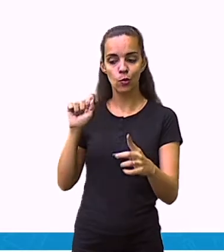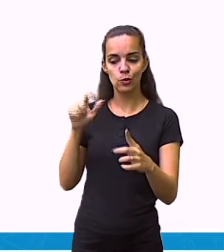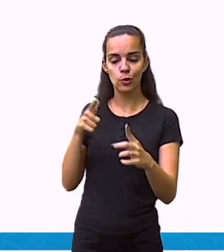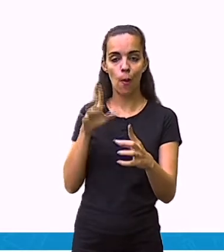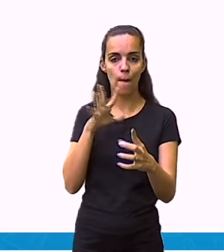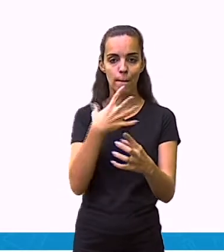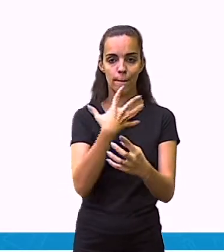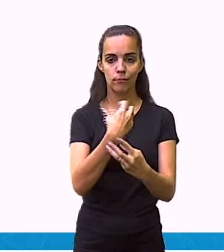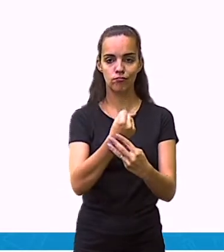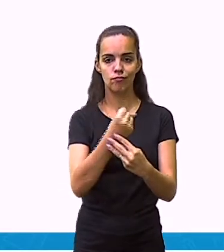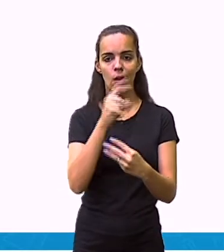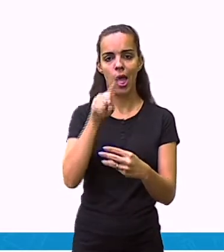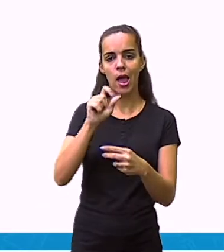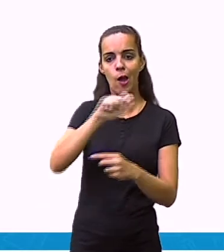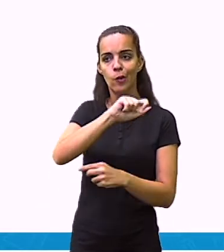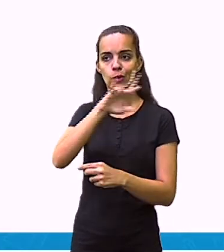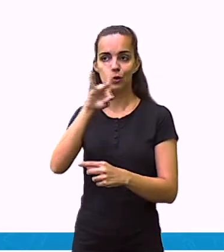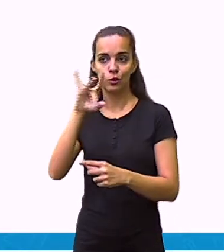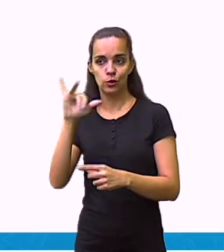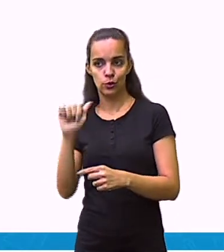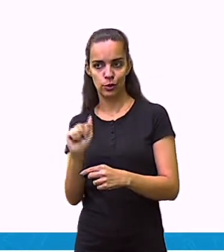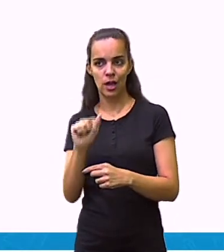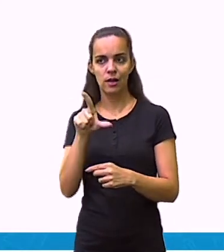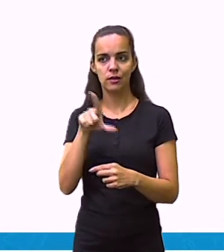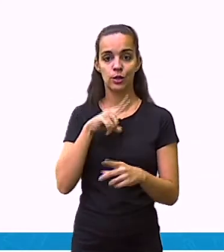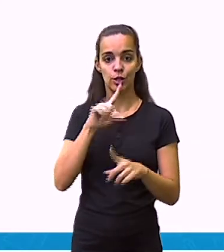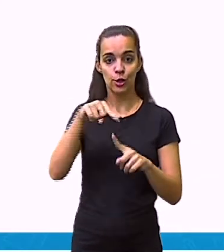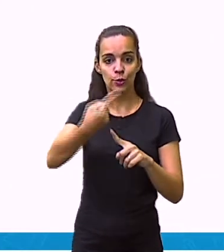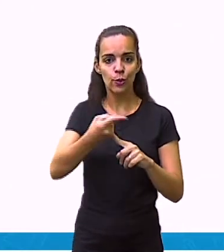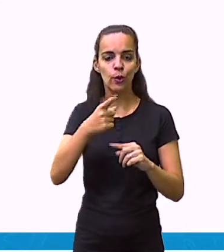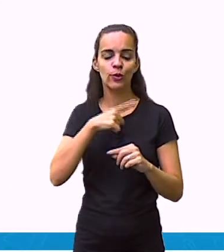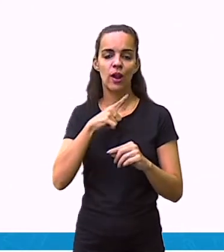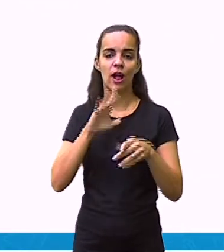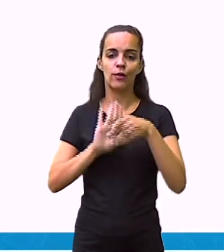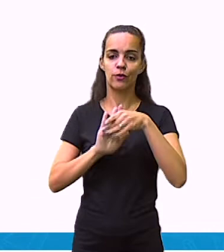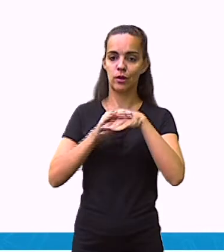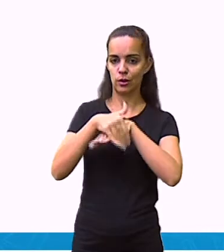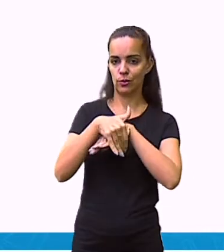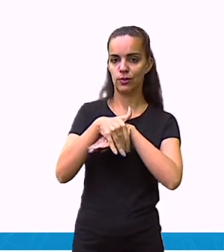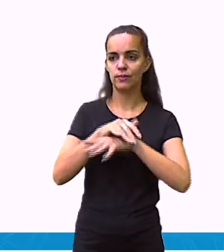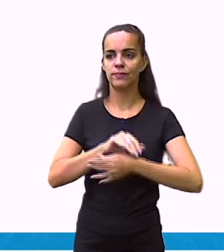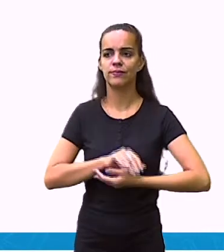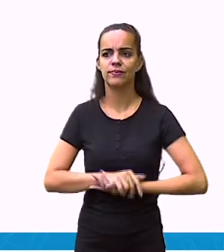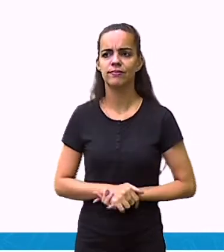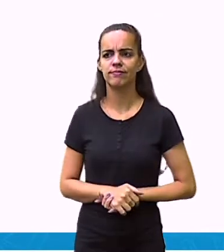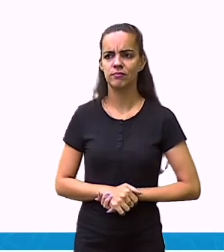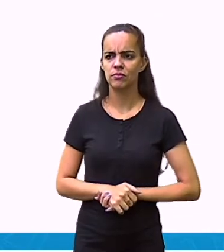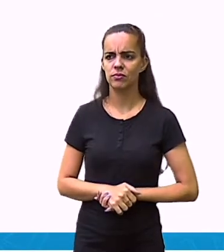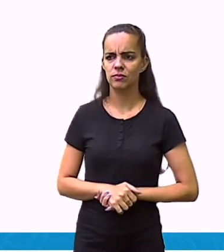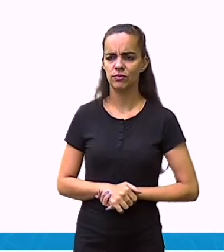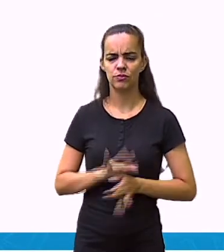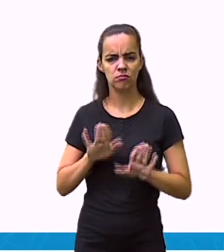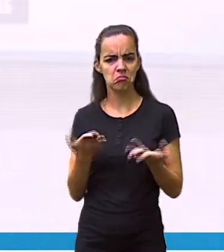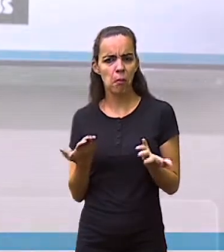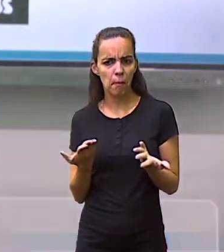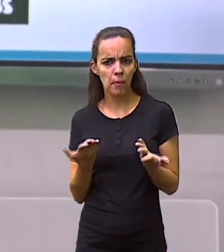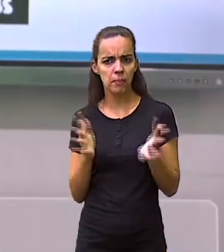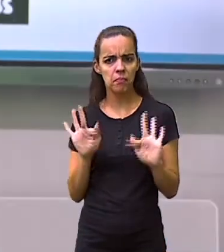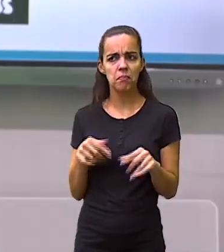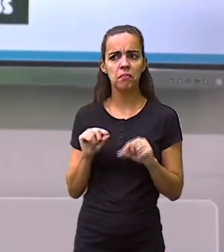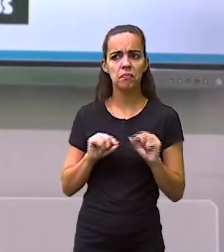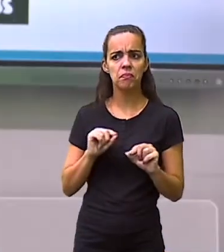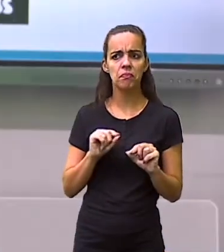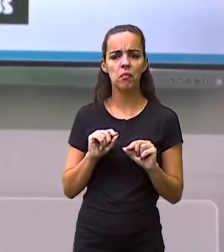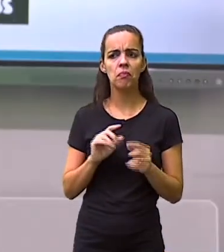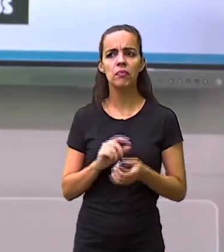terras mais escura, nós temos a noite. Mas, afinal, o